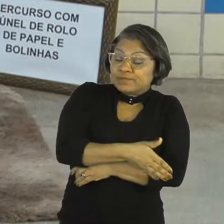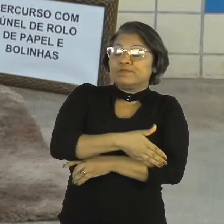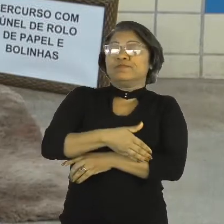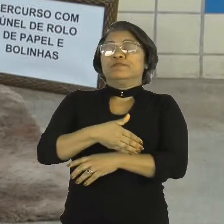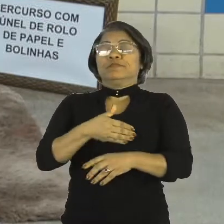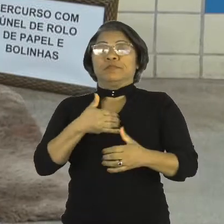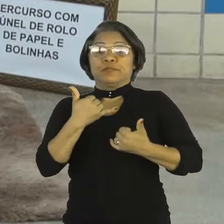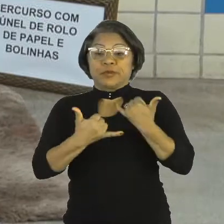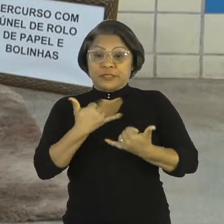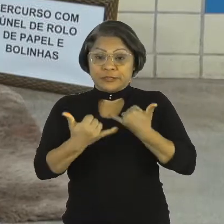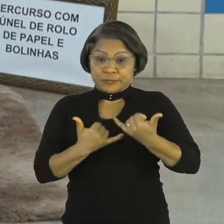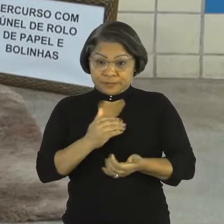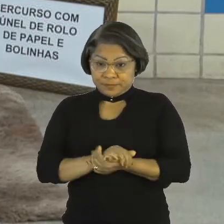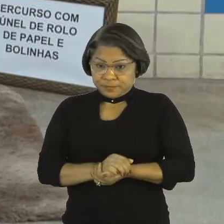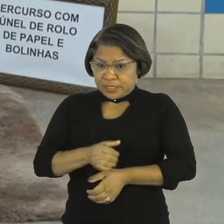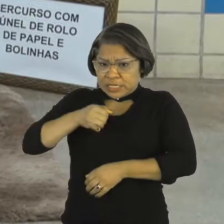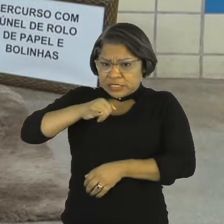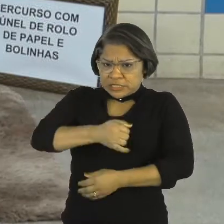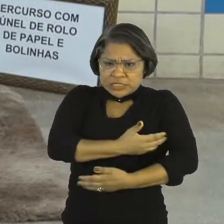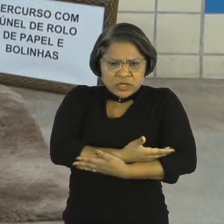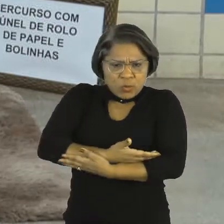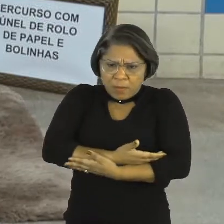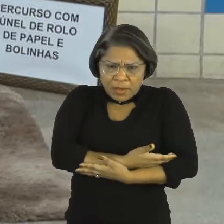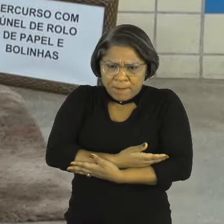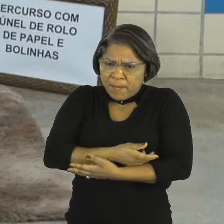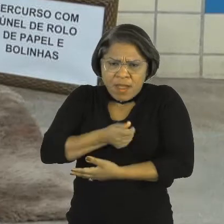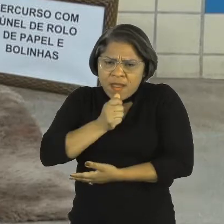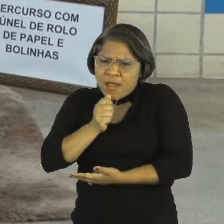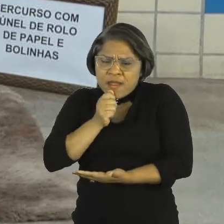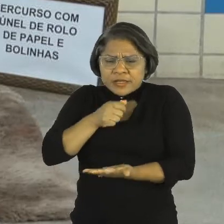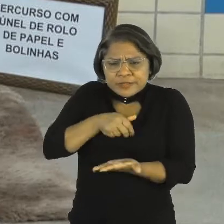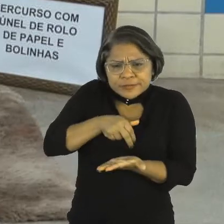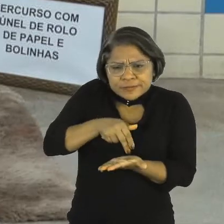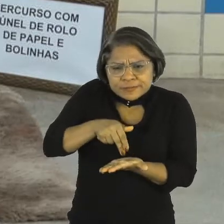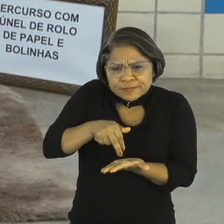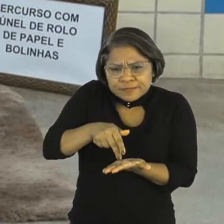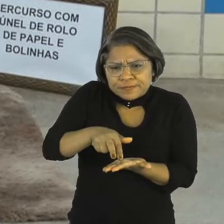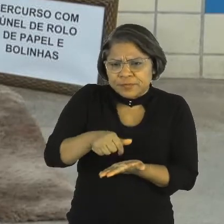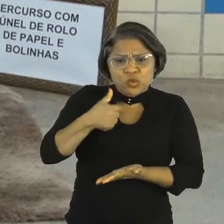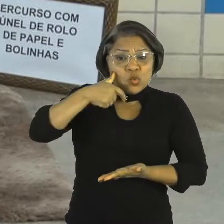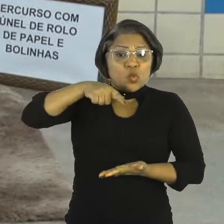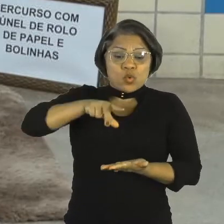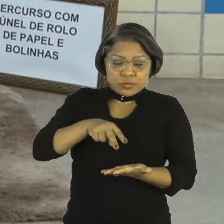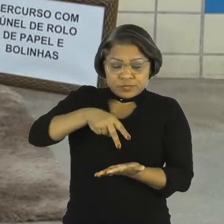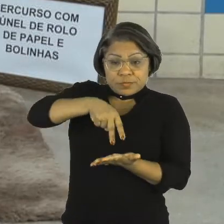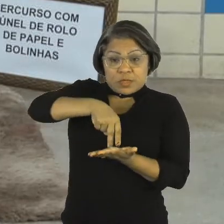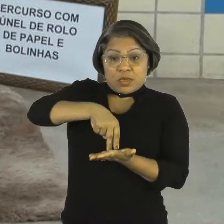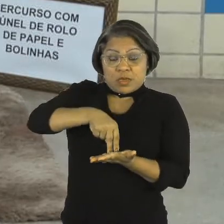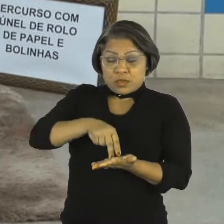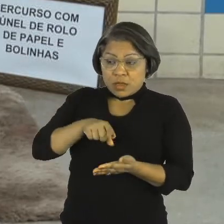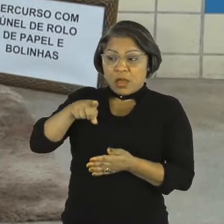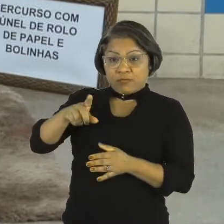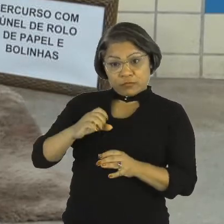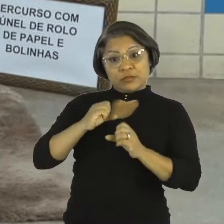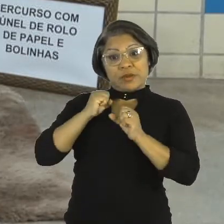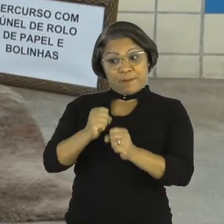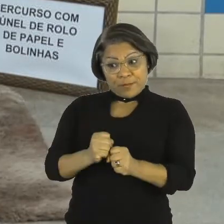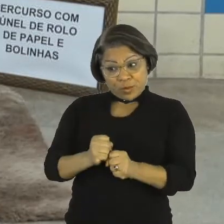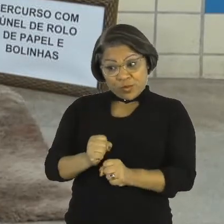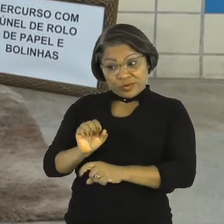bebê, caso não caminhe ainda, não consegue ficar em pé, você pode estar auxiliando o bebê nesse